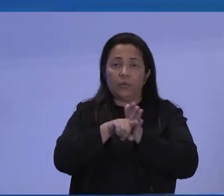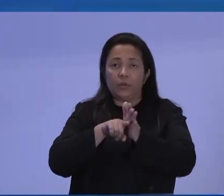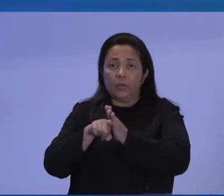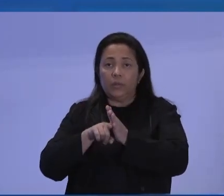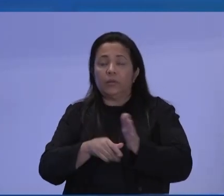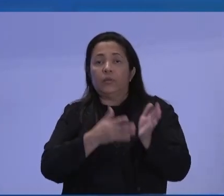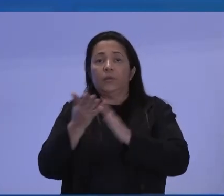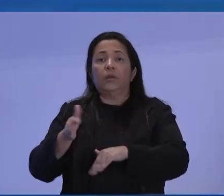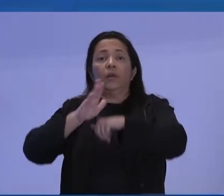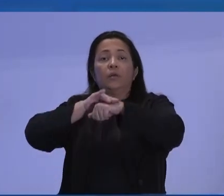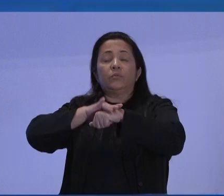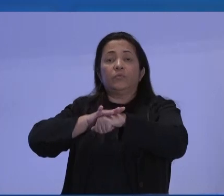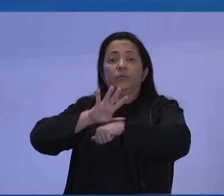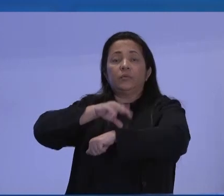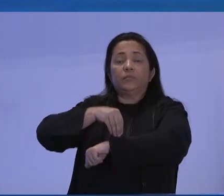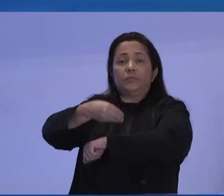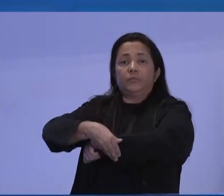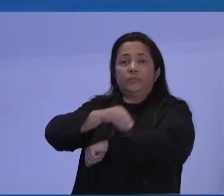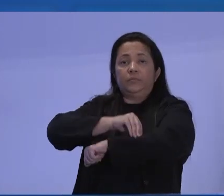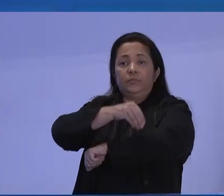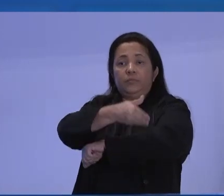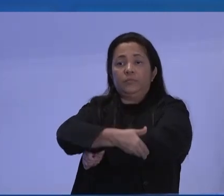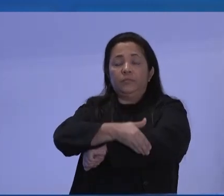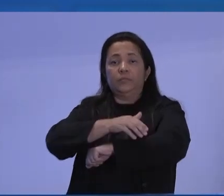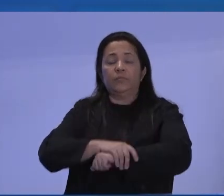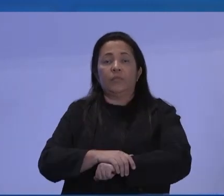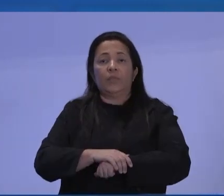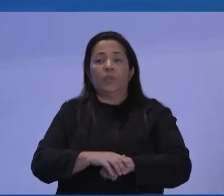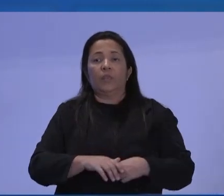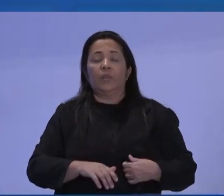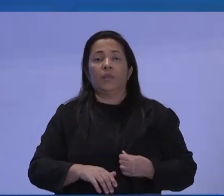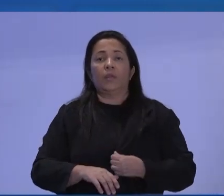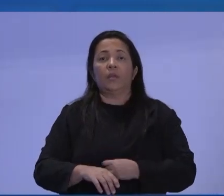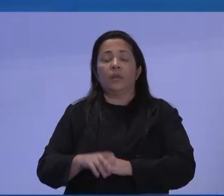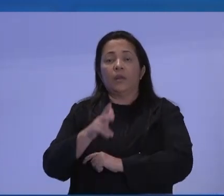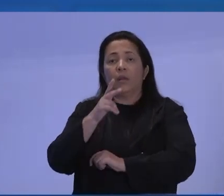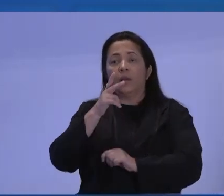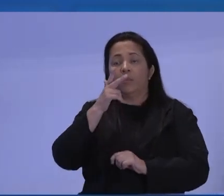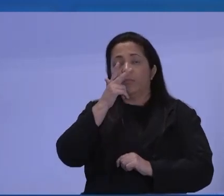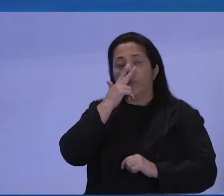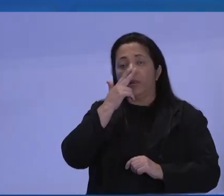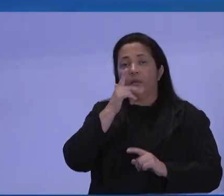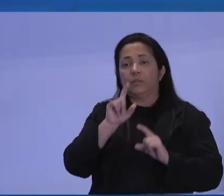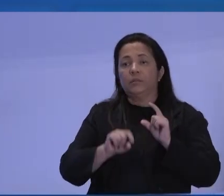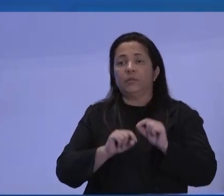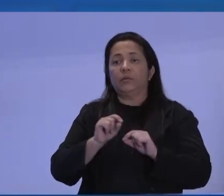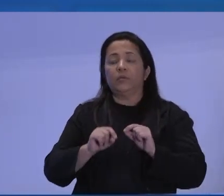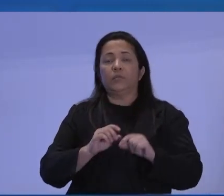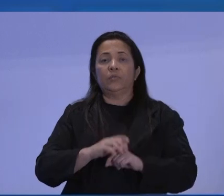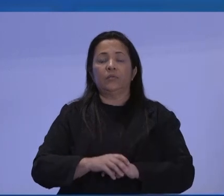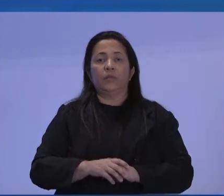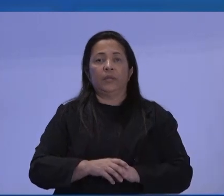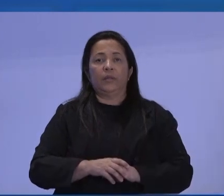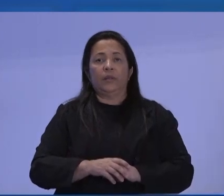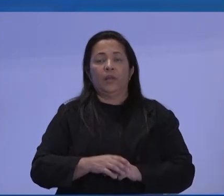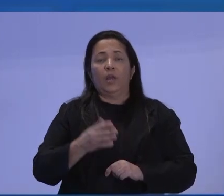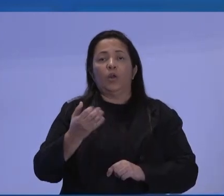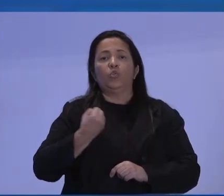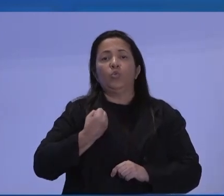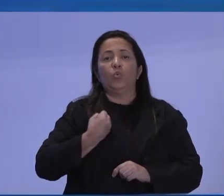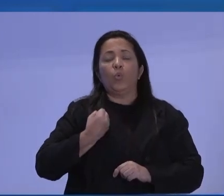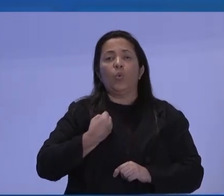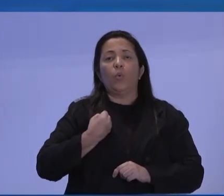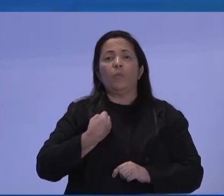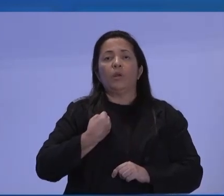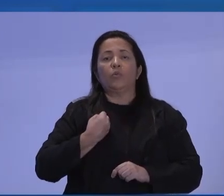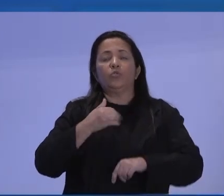gente fala, a gente tem abandonado, tá, o Ministério da Saúde, essa questão de número de casos. O